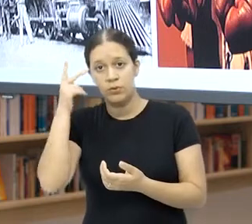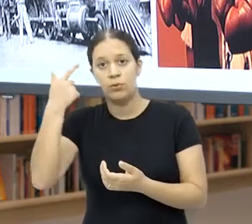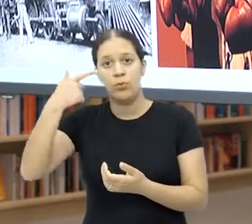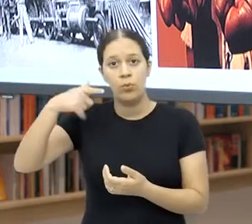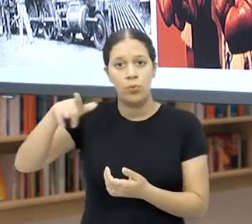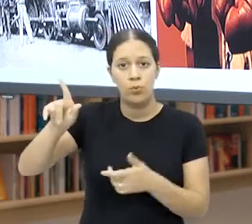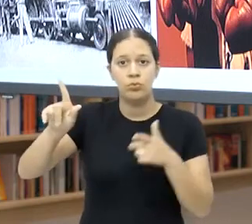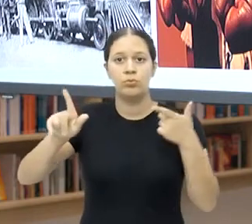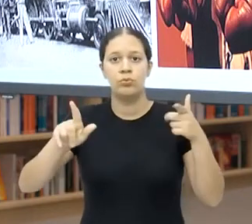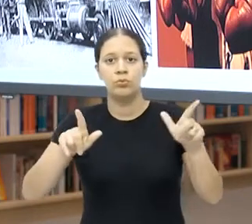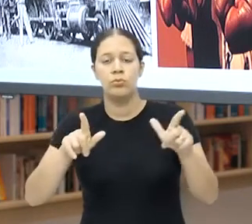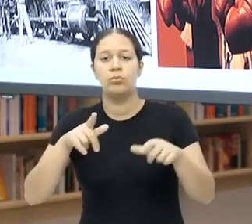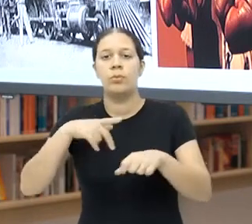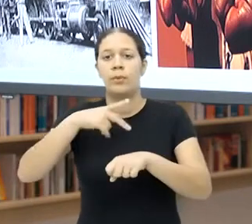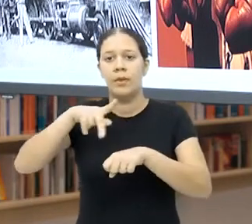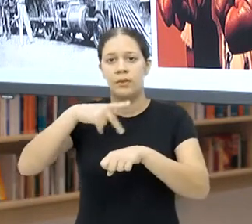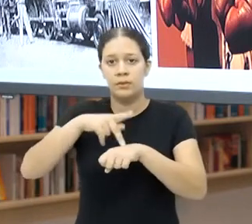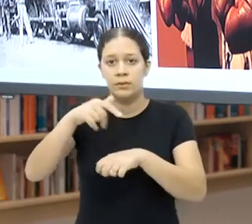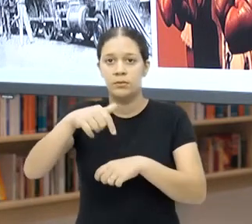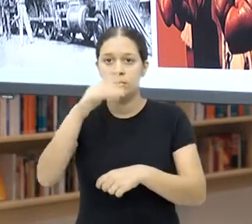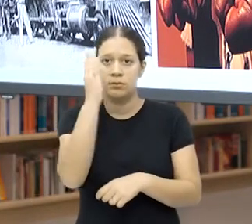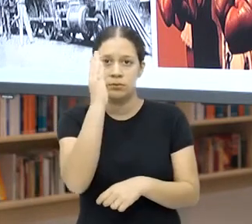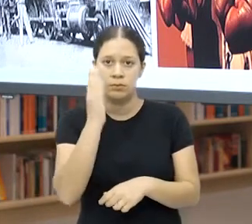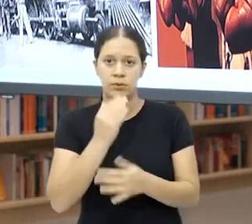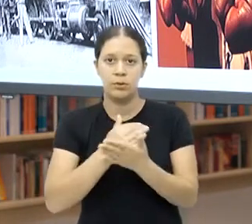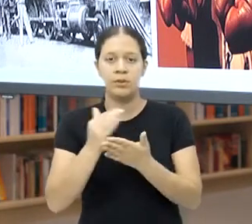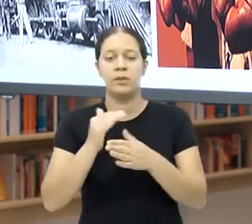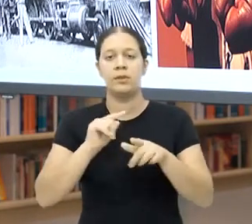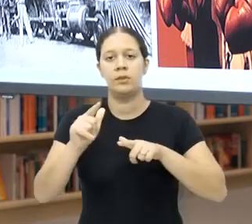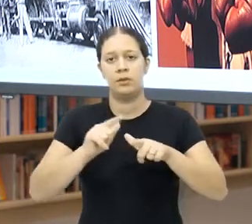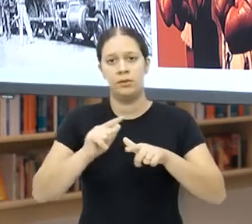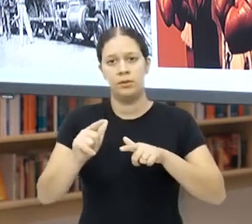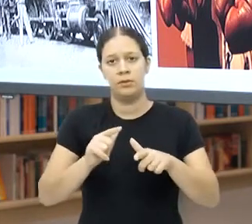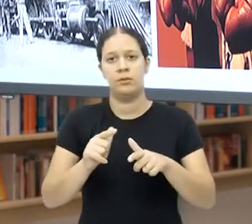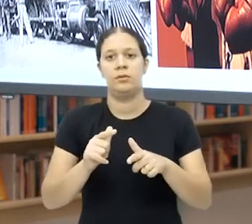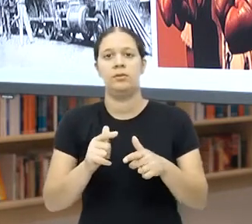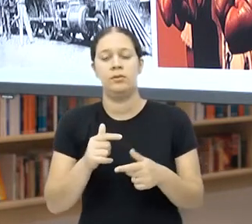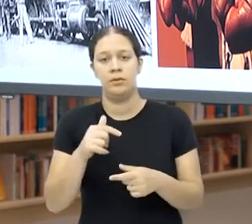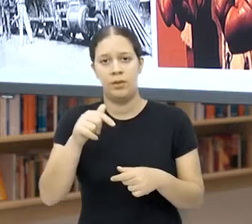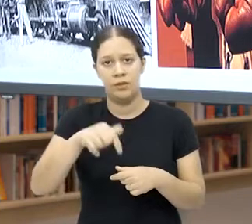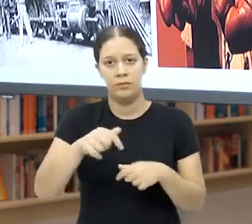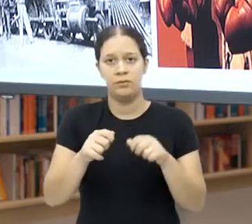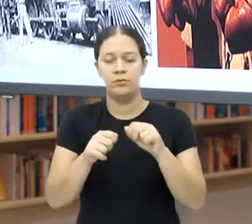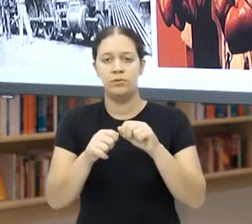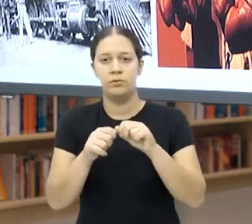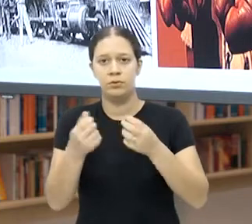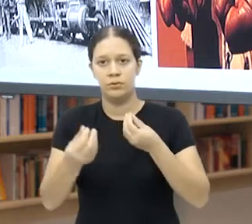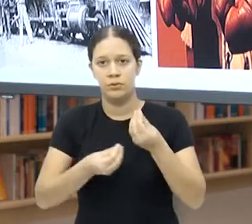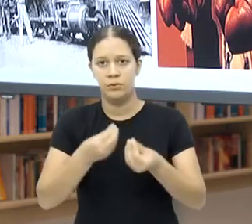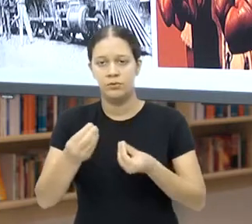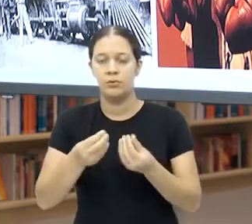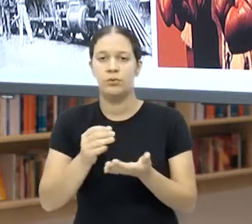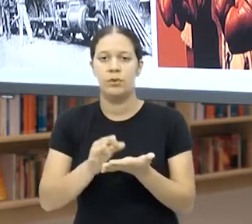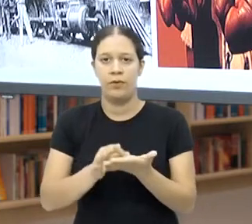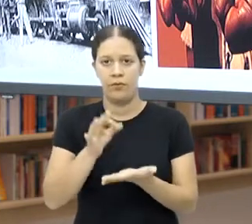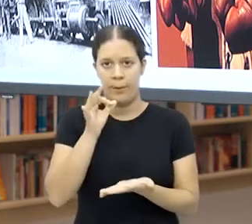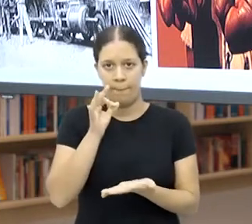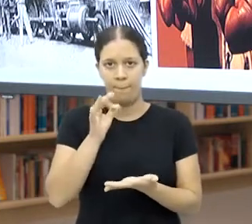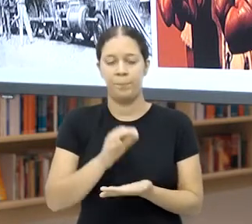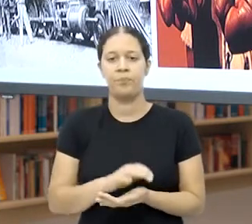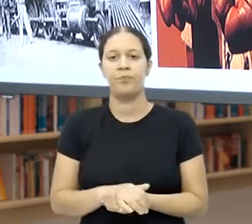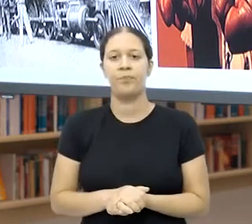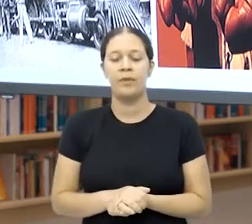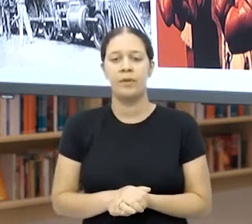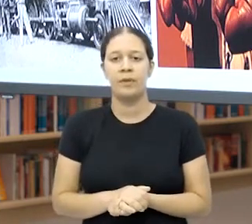países para aqui, para o Brasil, e começam a trabalhar também com relação à produção do café.